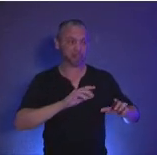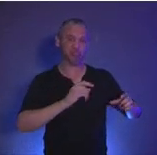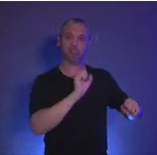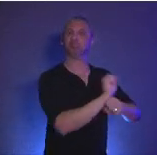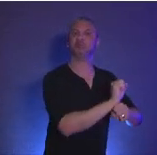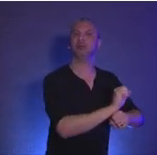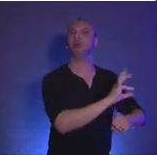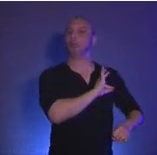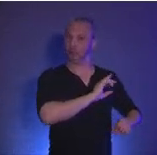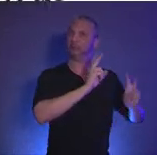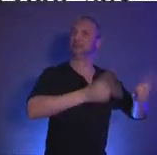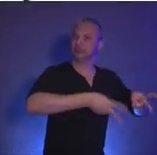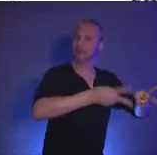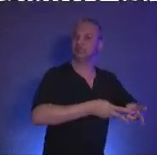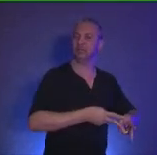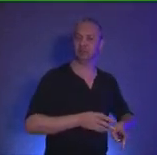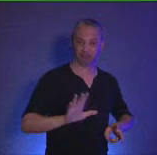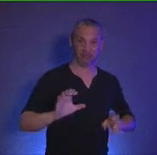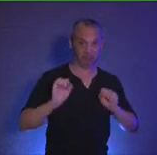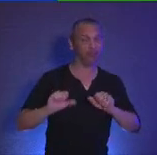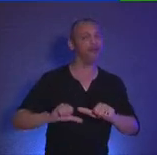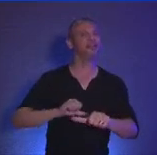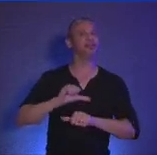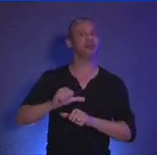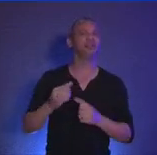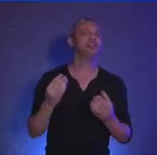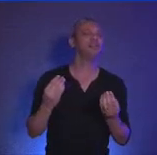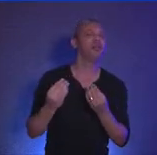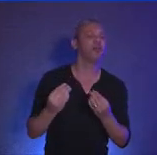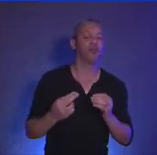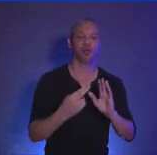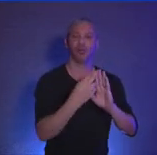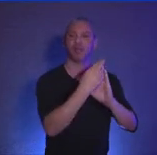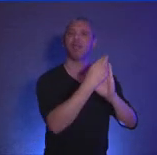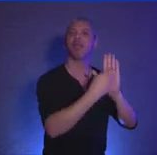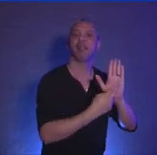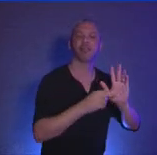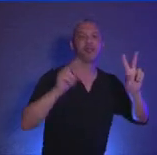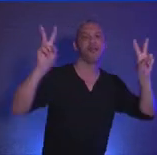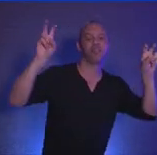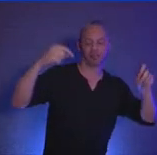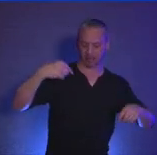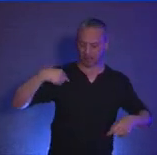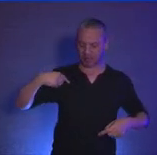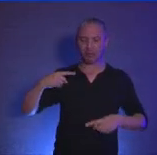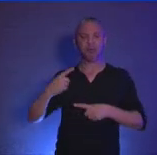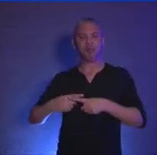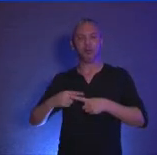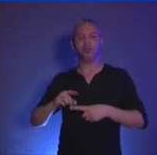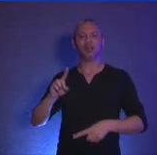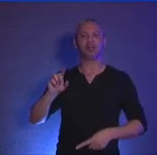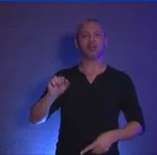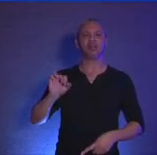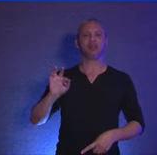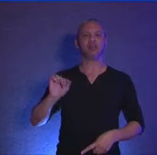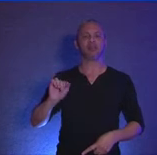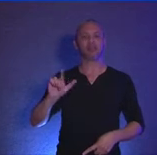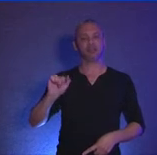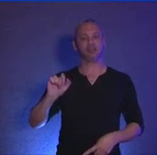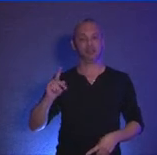Mas ele pode fazer diferente. Saiba como no relatório Porque Eu, do Datalab e do IDDD.